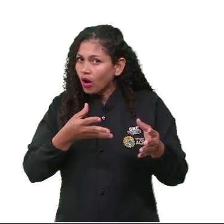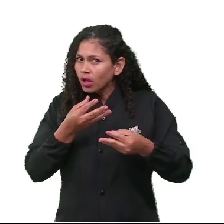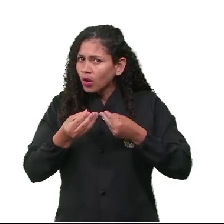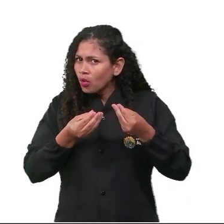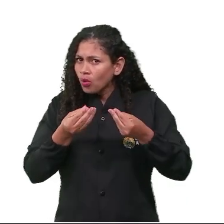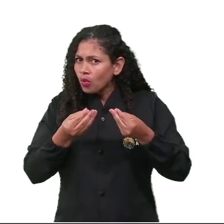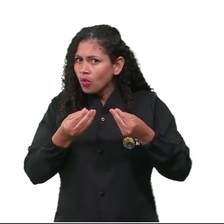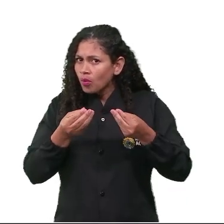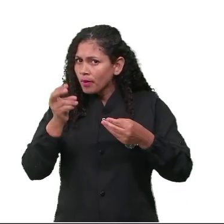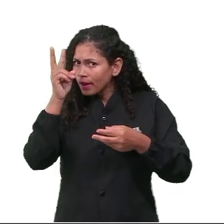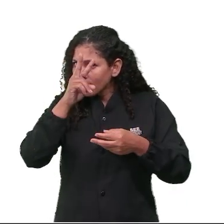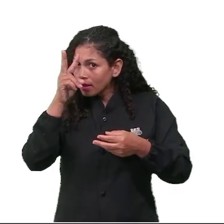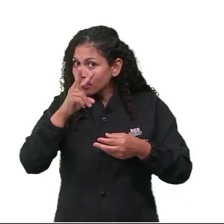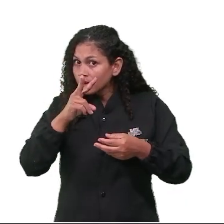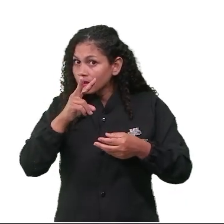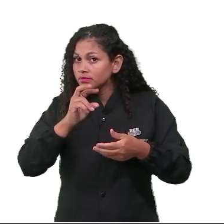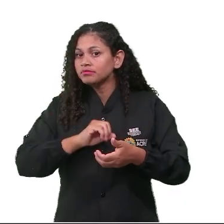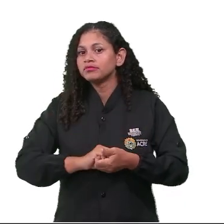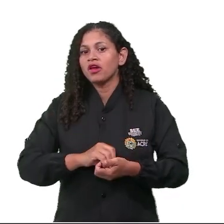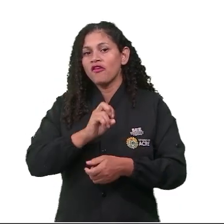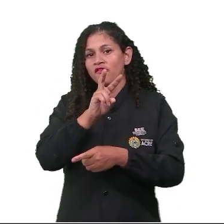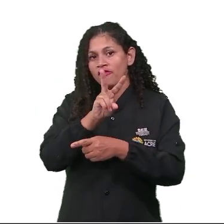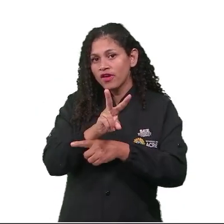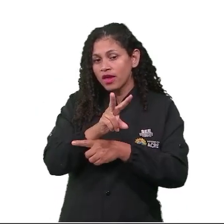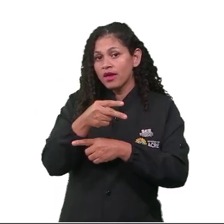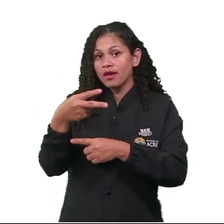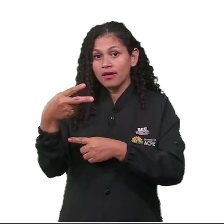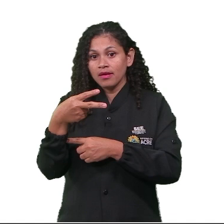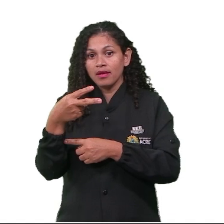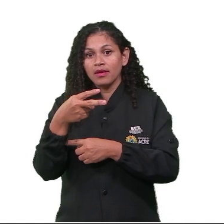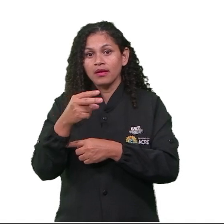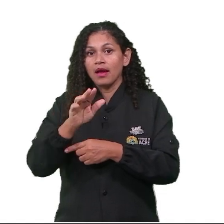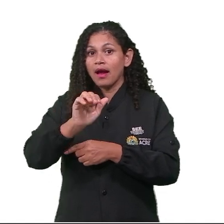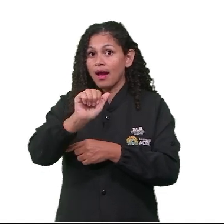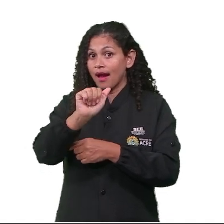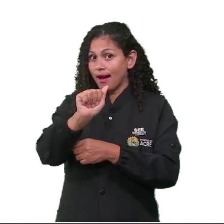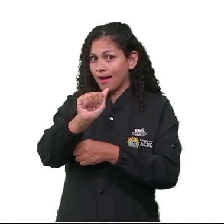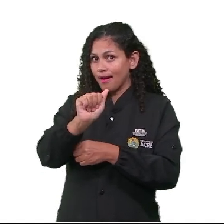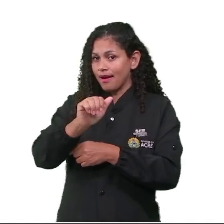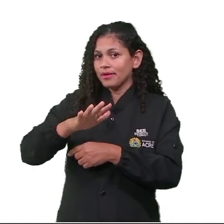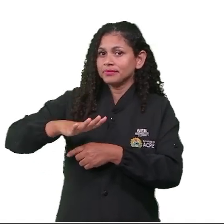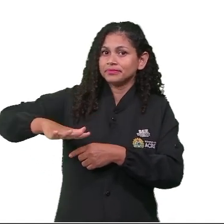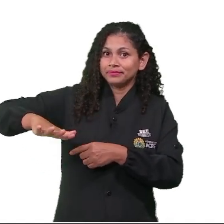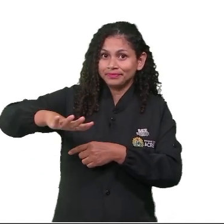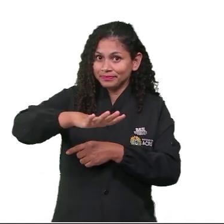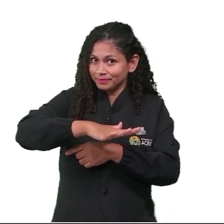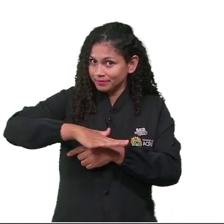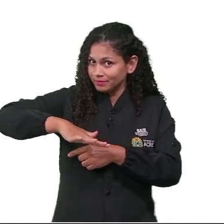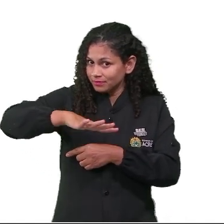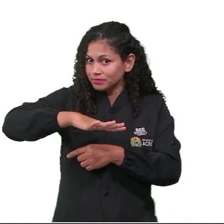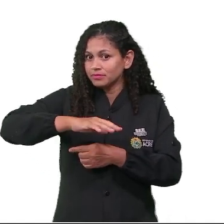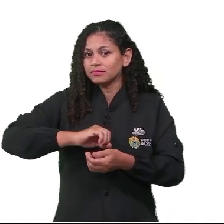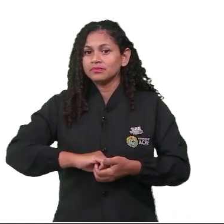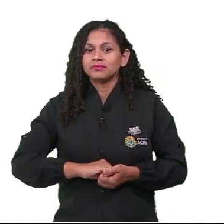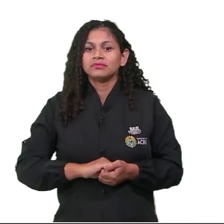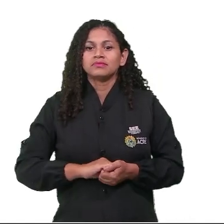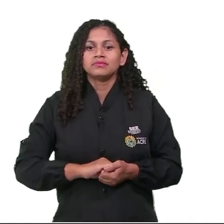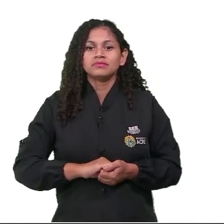fórmula? Volume é igual a área da base, vou colocar